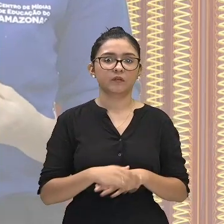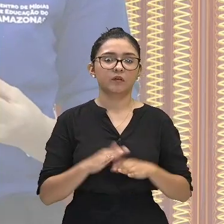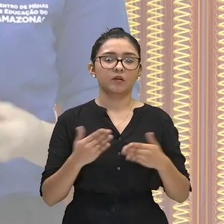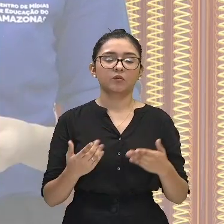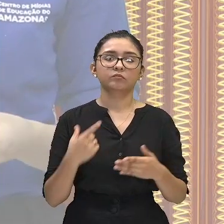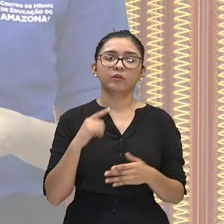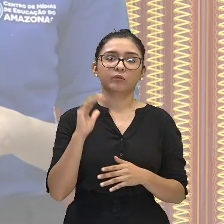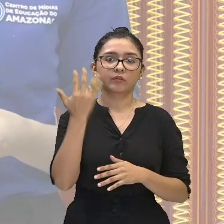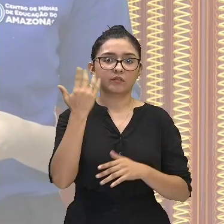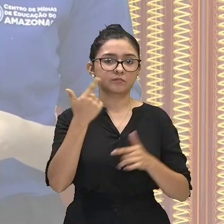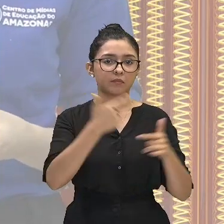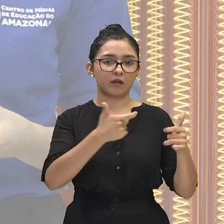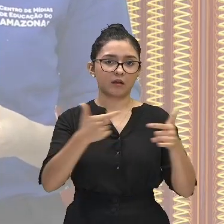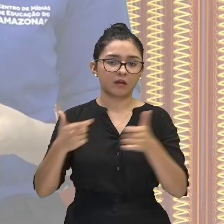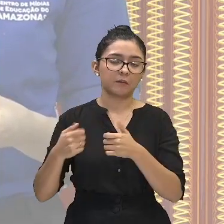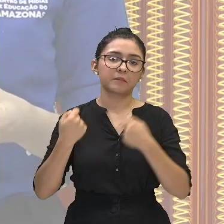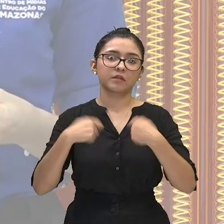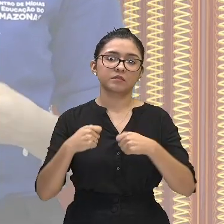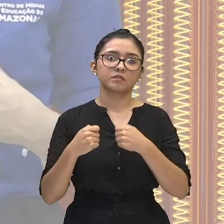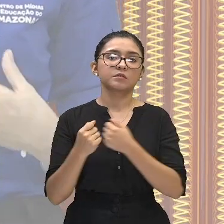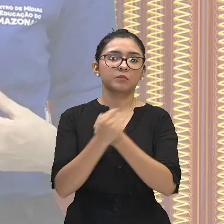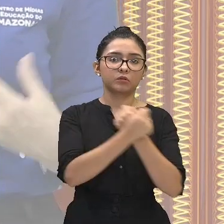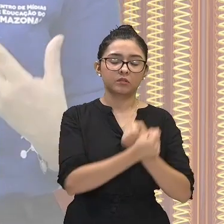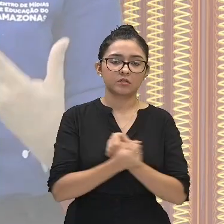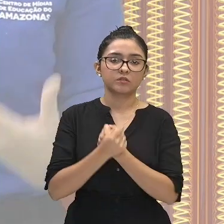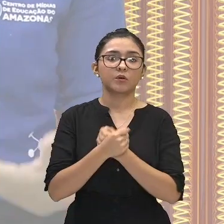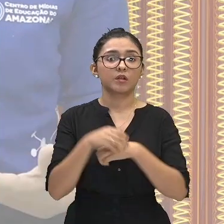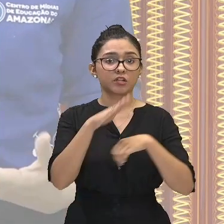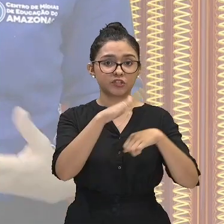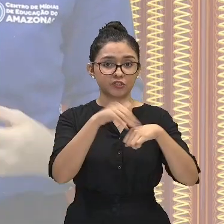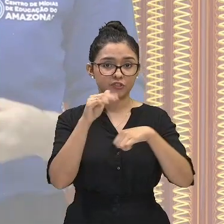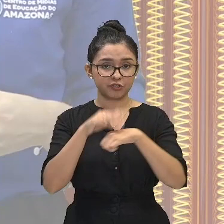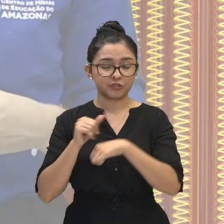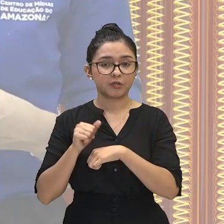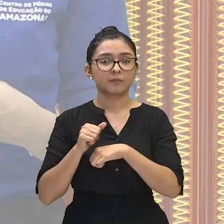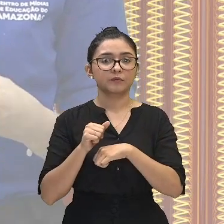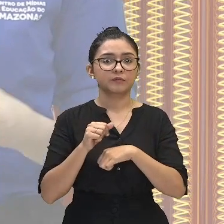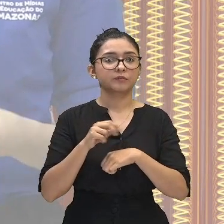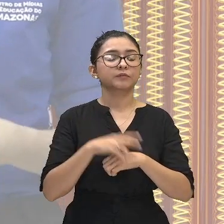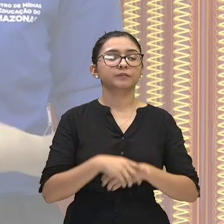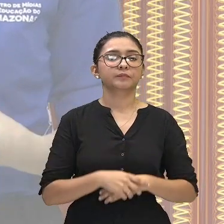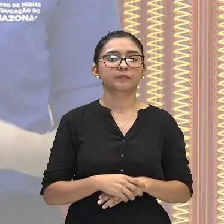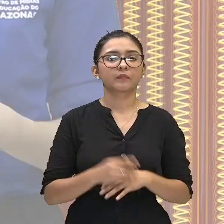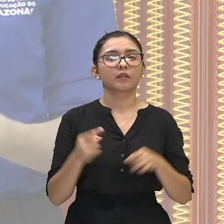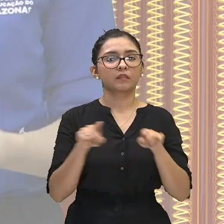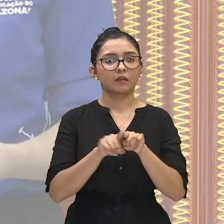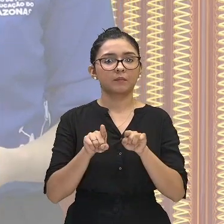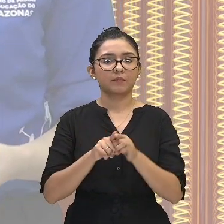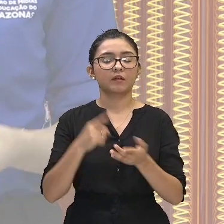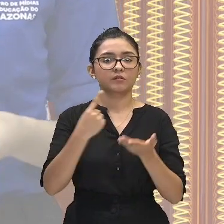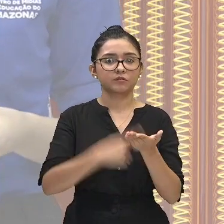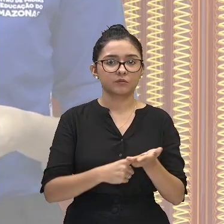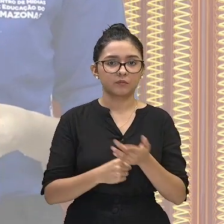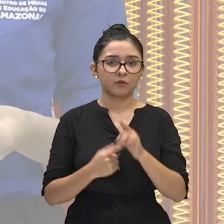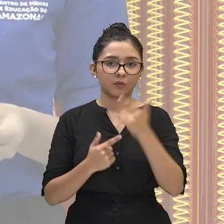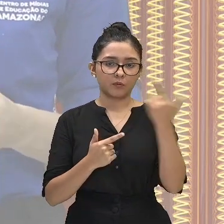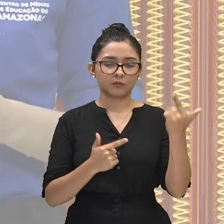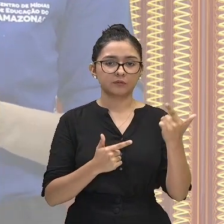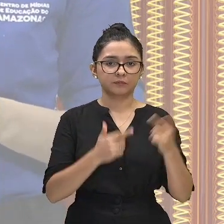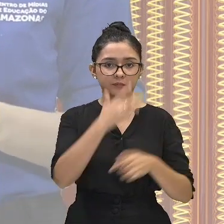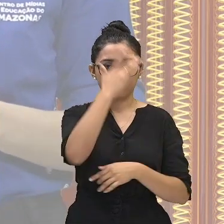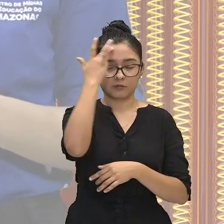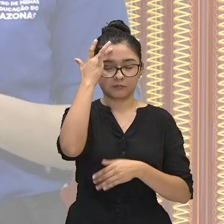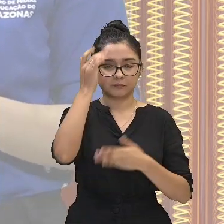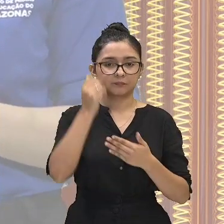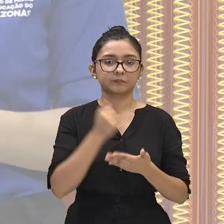alguma guerra, precisa de uma proteção, ele chama os seus vassalos ou ele contrata mercenários. Enquanto